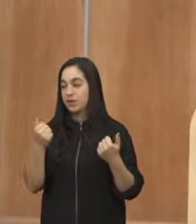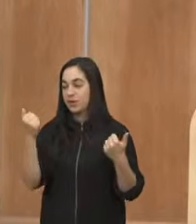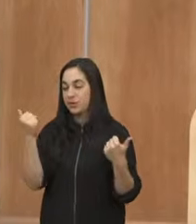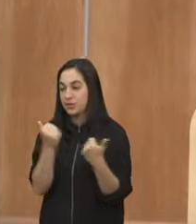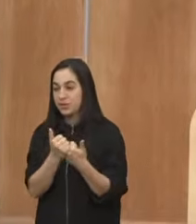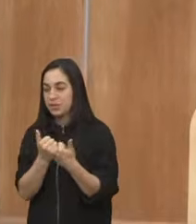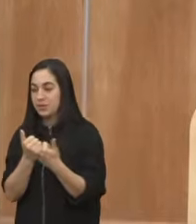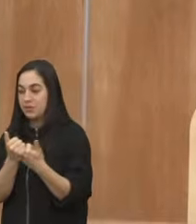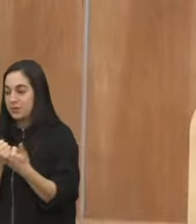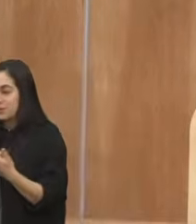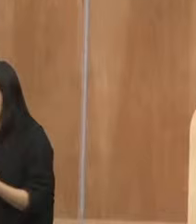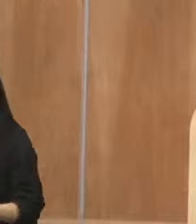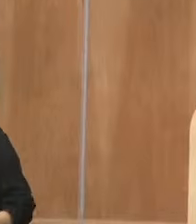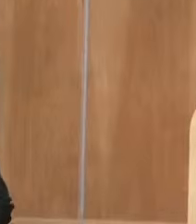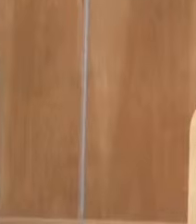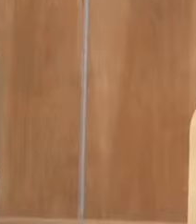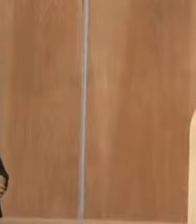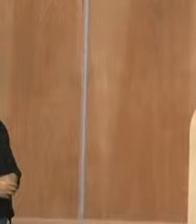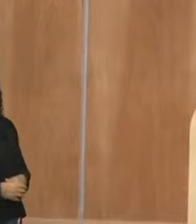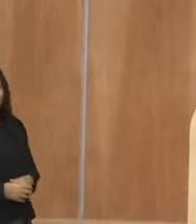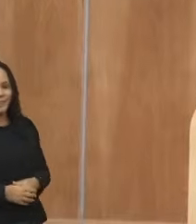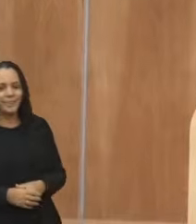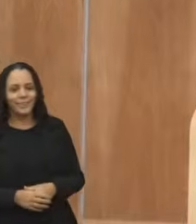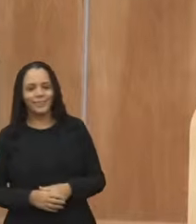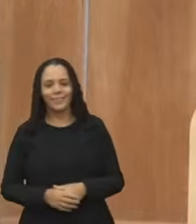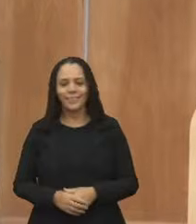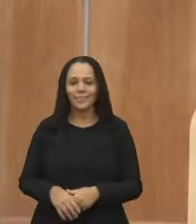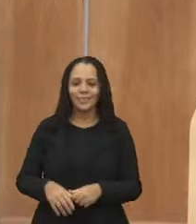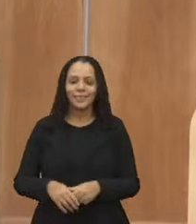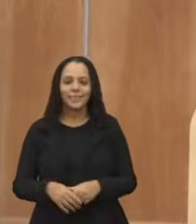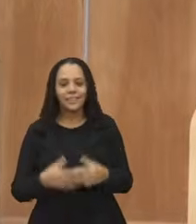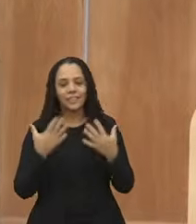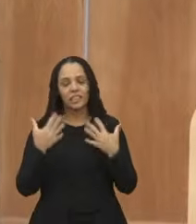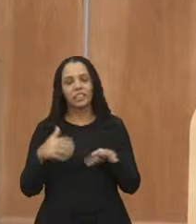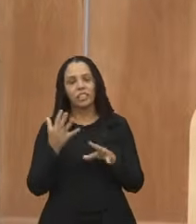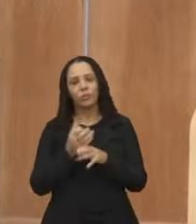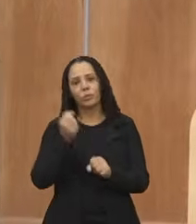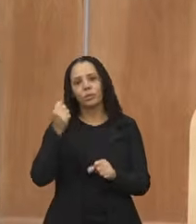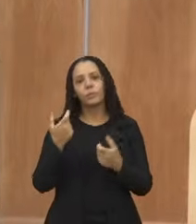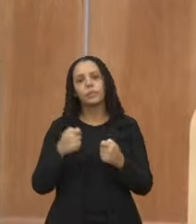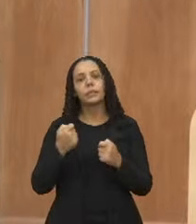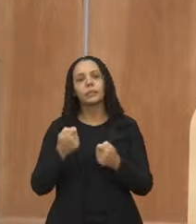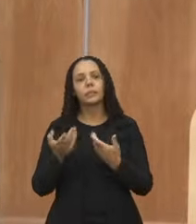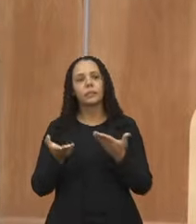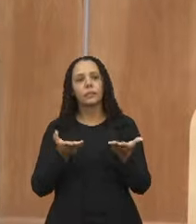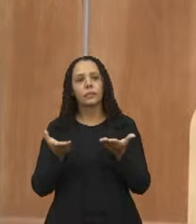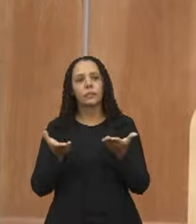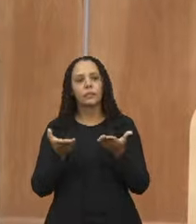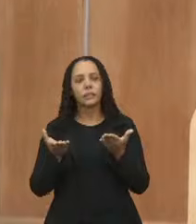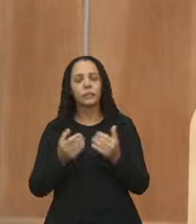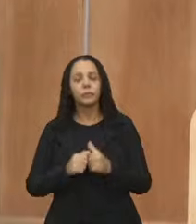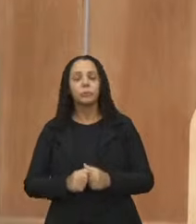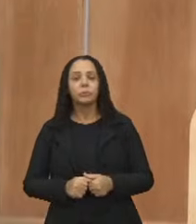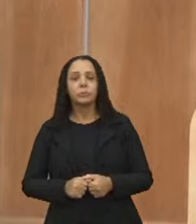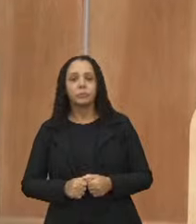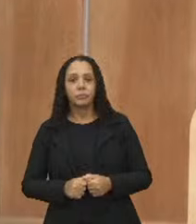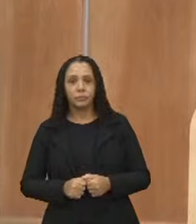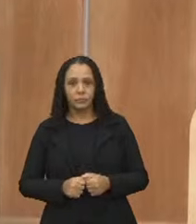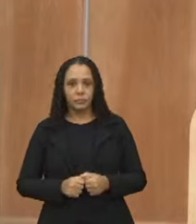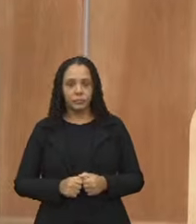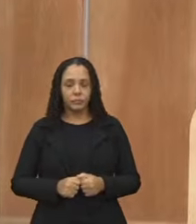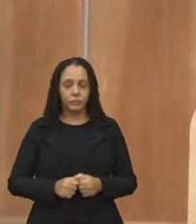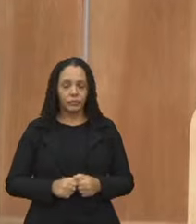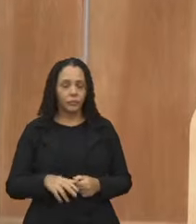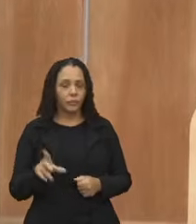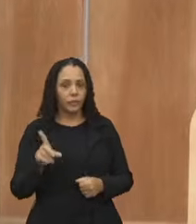alto e que ele tem que equilibrar a balança. Não transportar, como se fala, para o usuário,